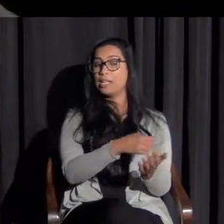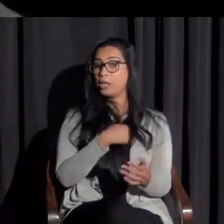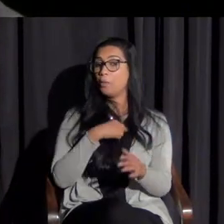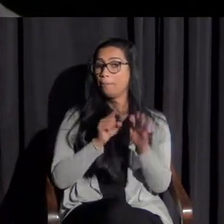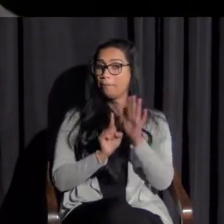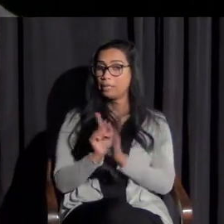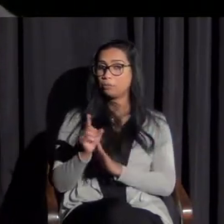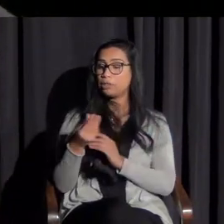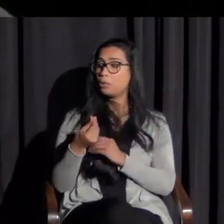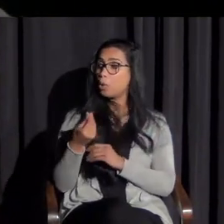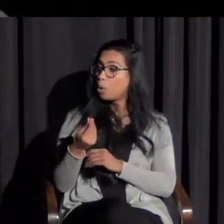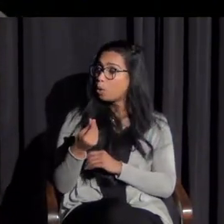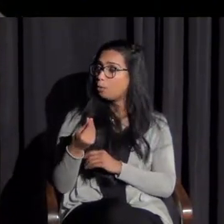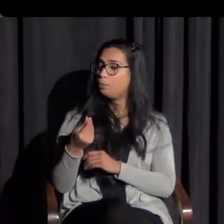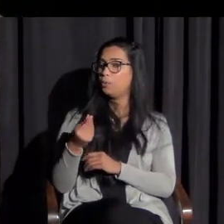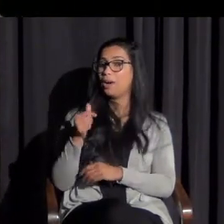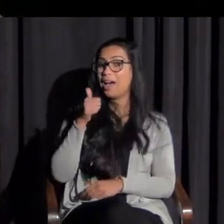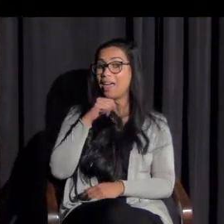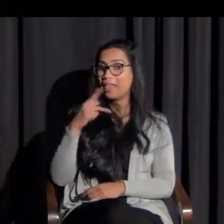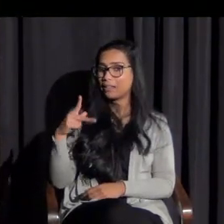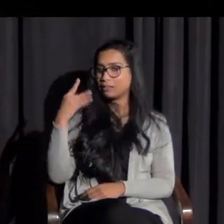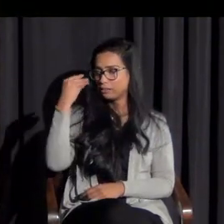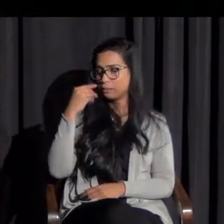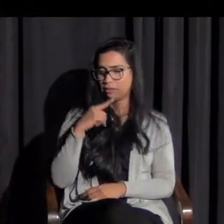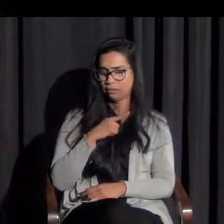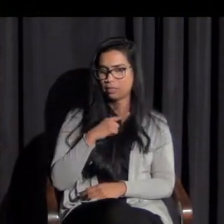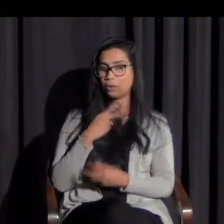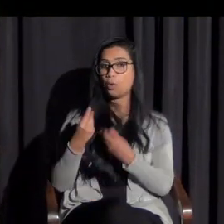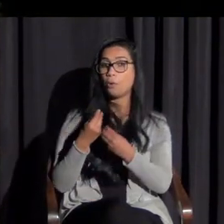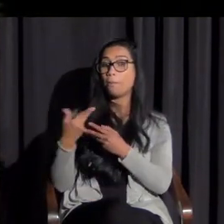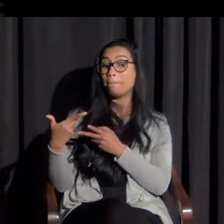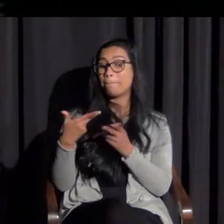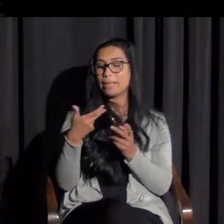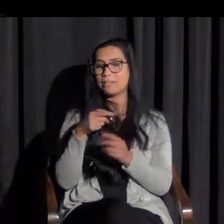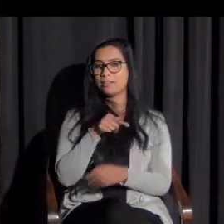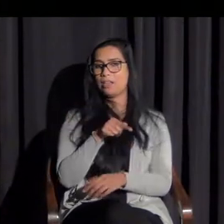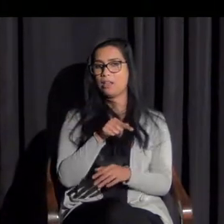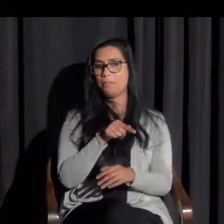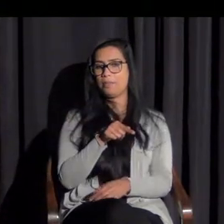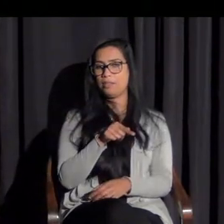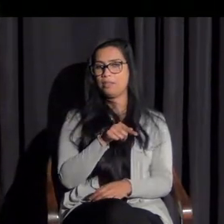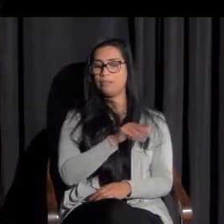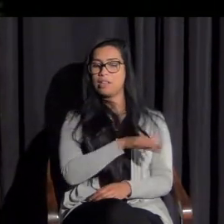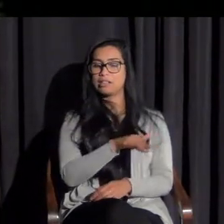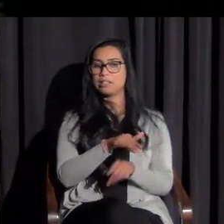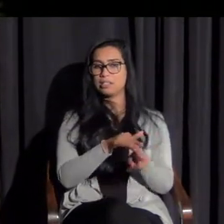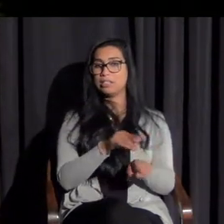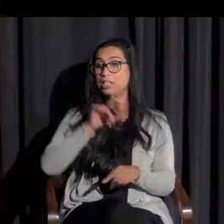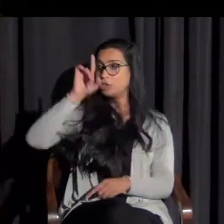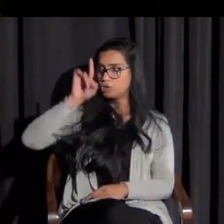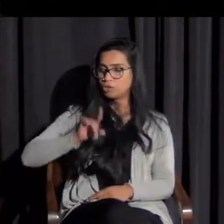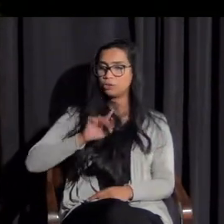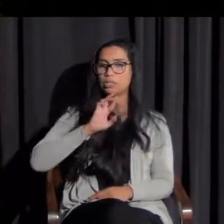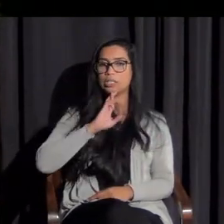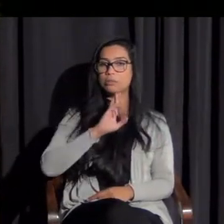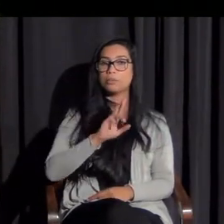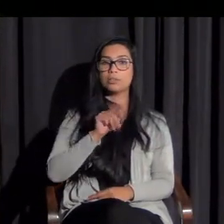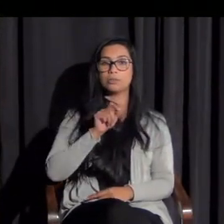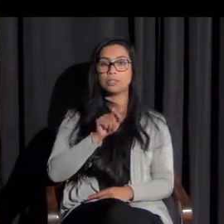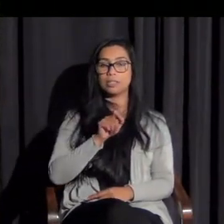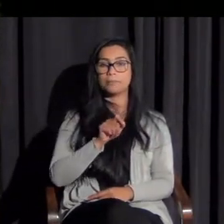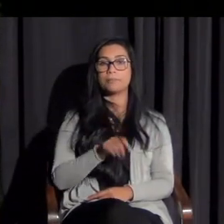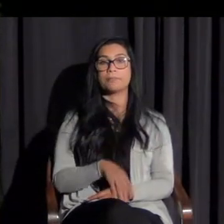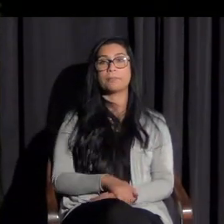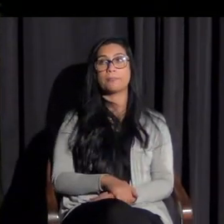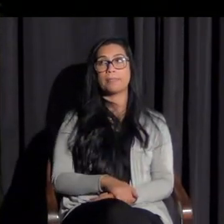percebem essas famílias das crianças que moram nas ocupações. E aí essa diretora responde: na grande maioria,